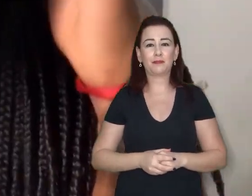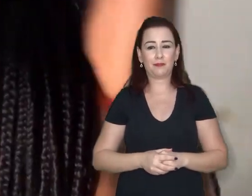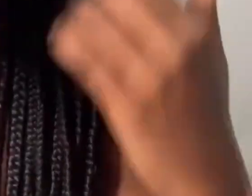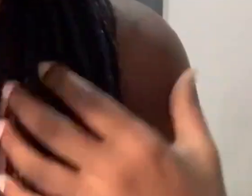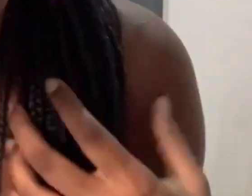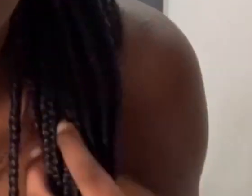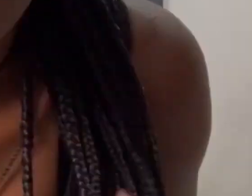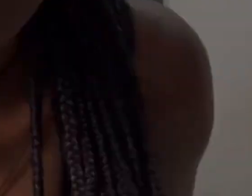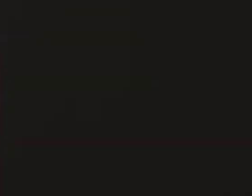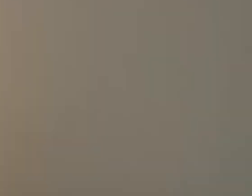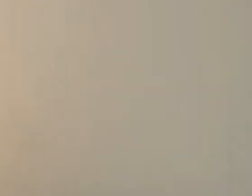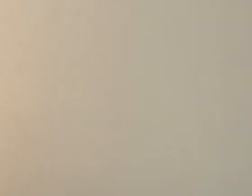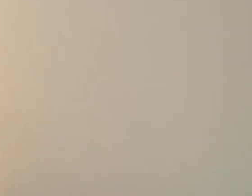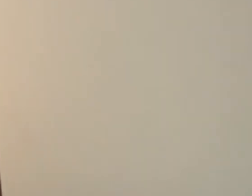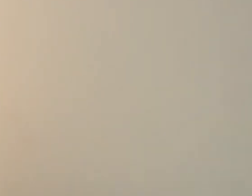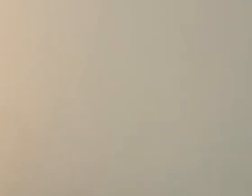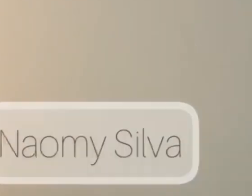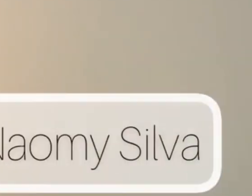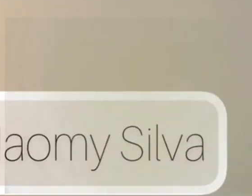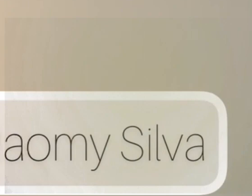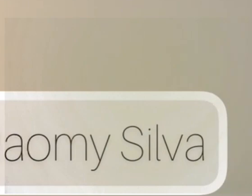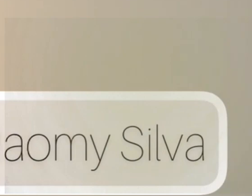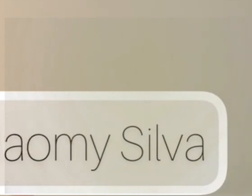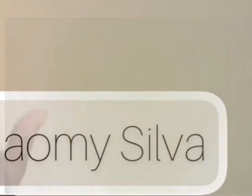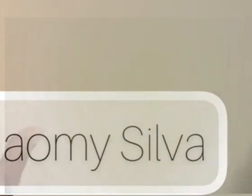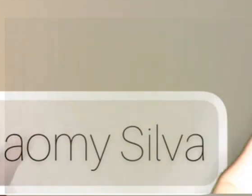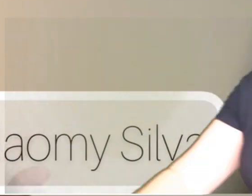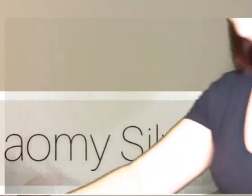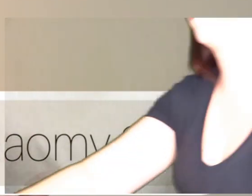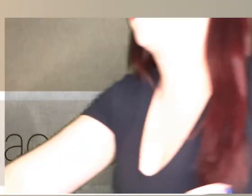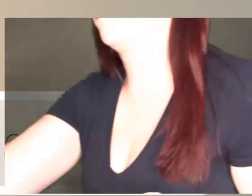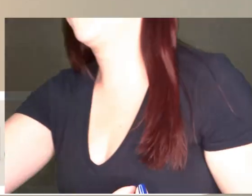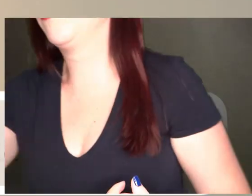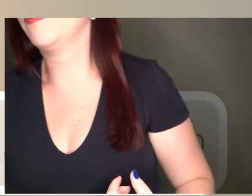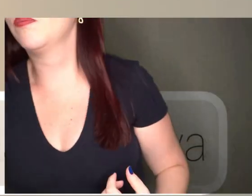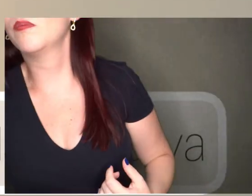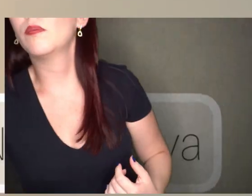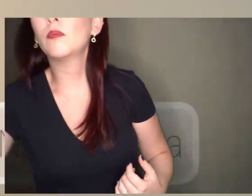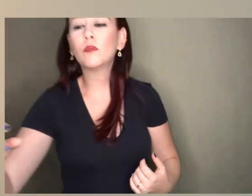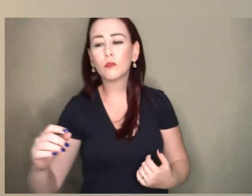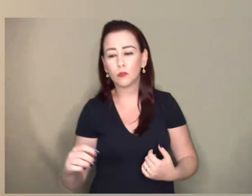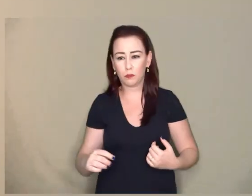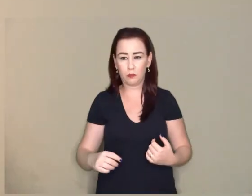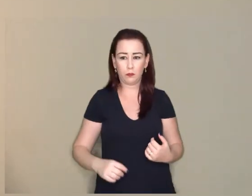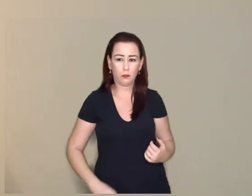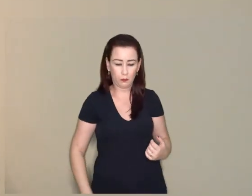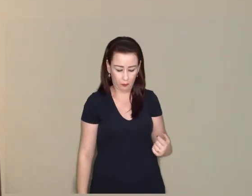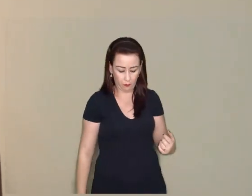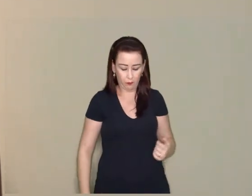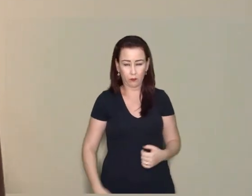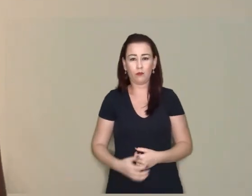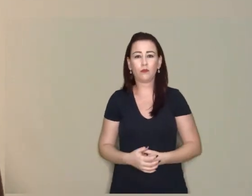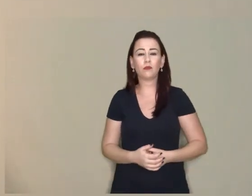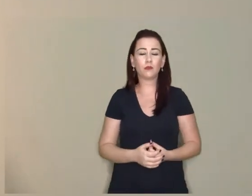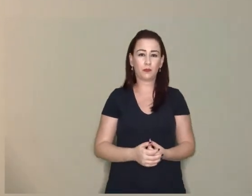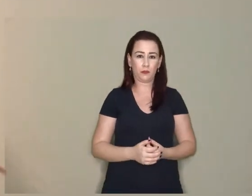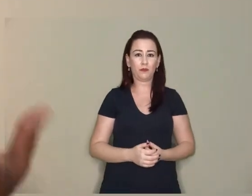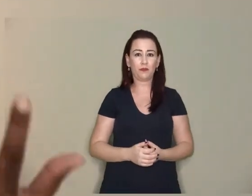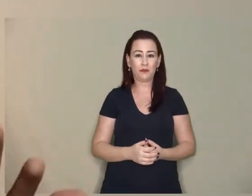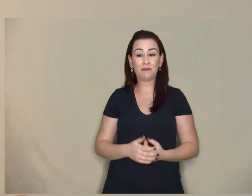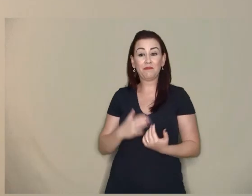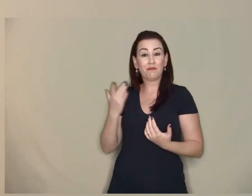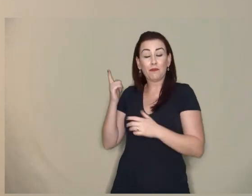Eu não costumava a me maquiar. E tipo assim, foi uma coisa